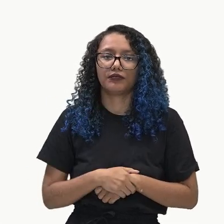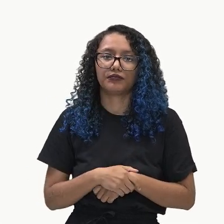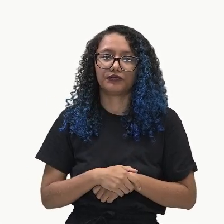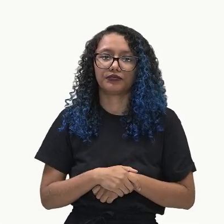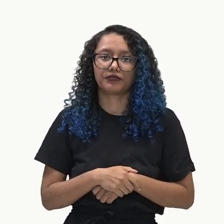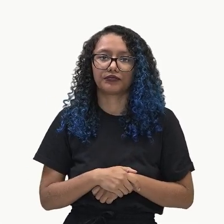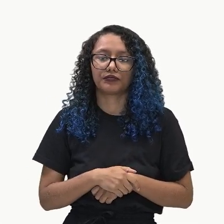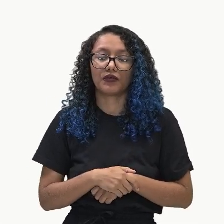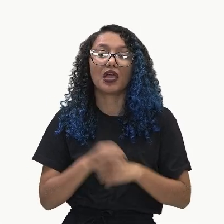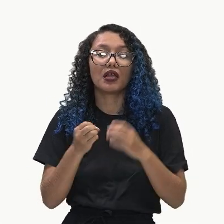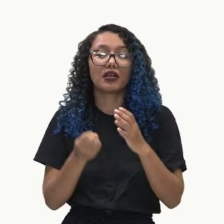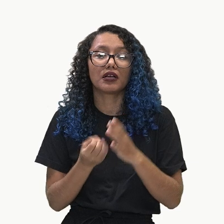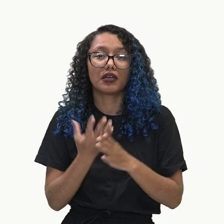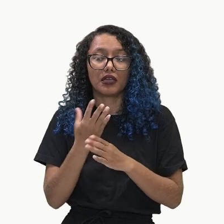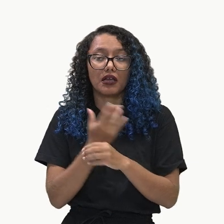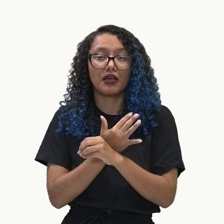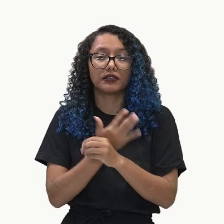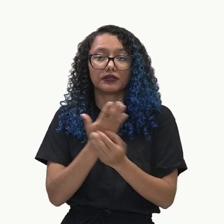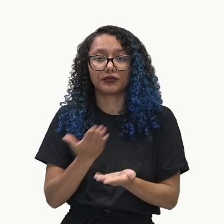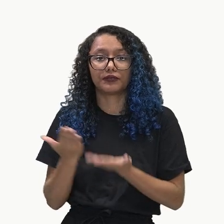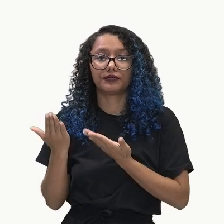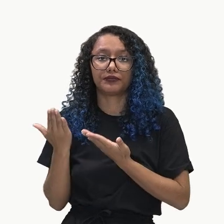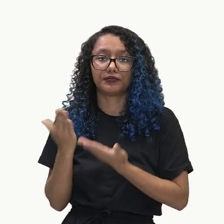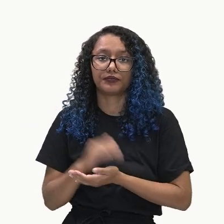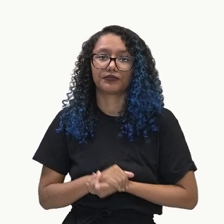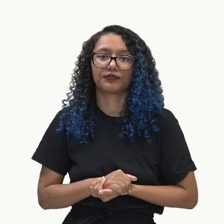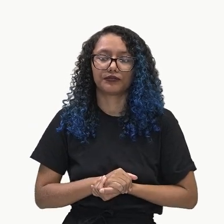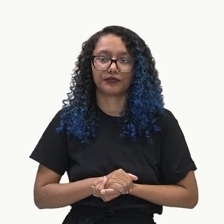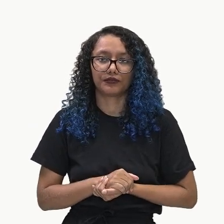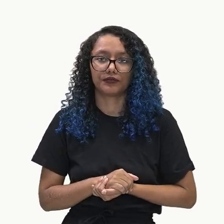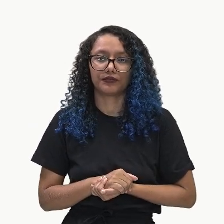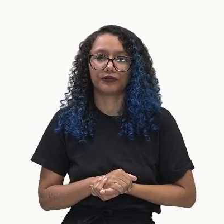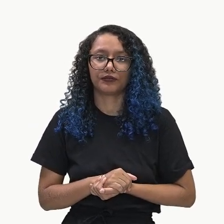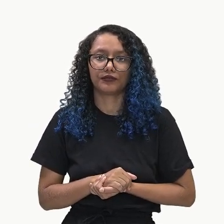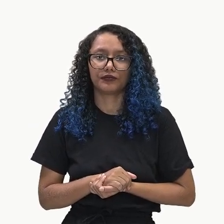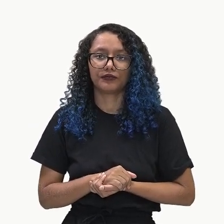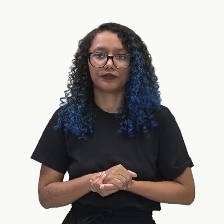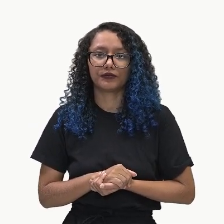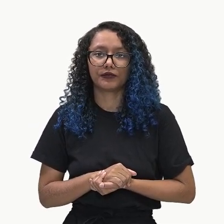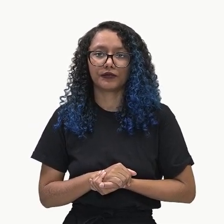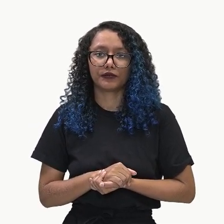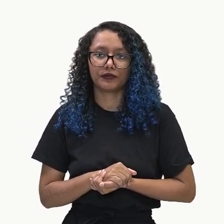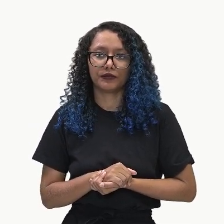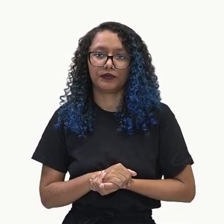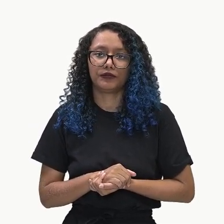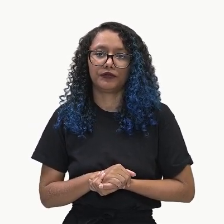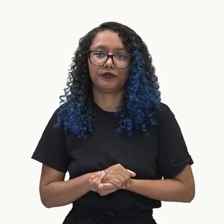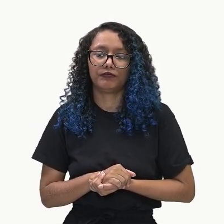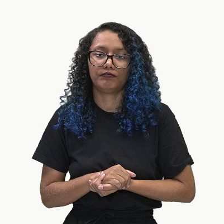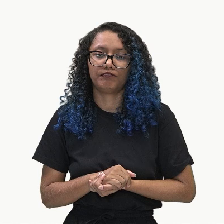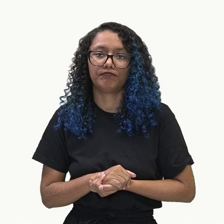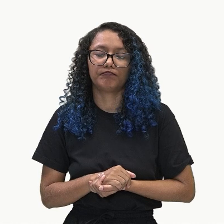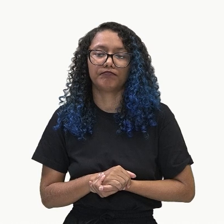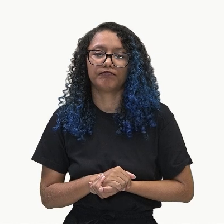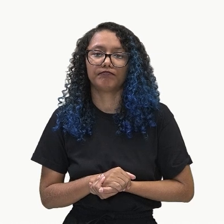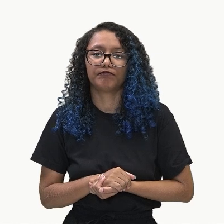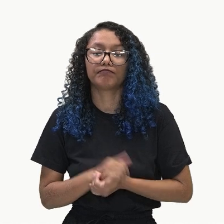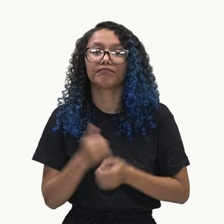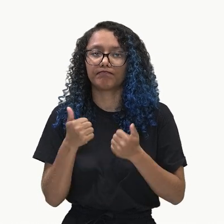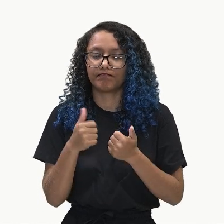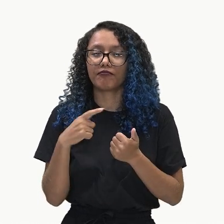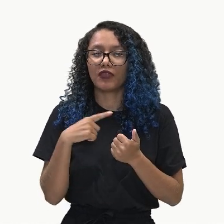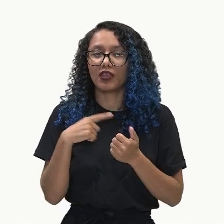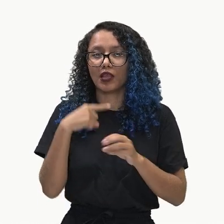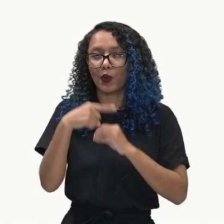nitrogênio, formando o ácido ciânico, certo? Nós temos aqui